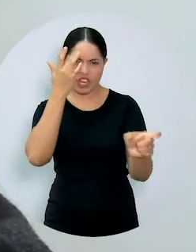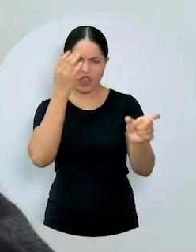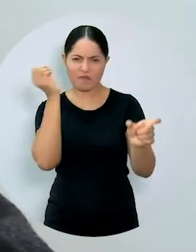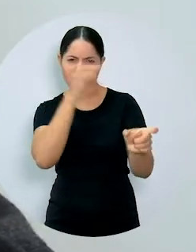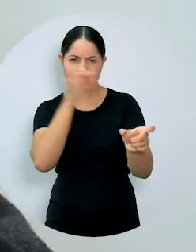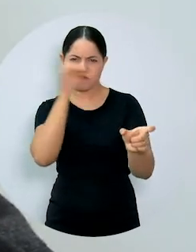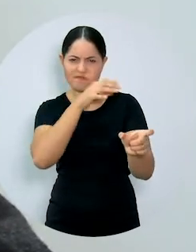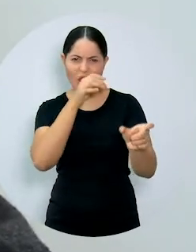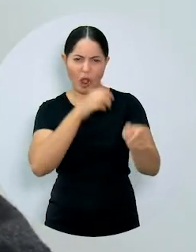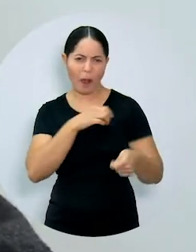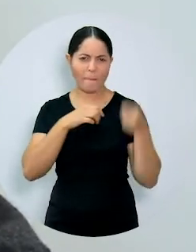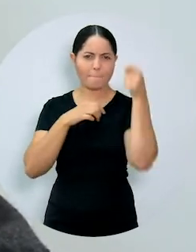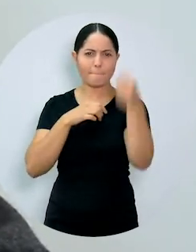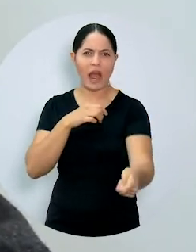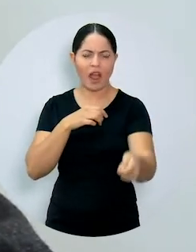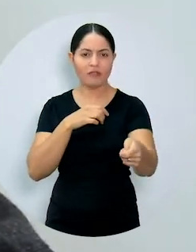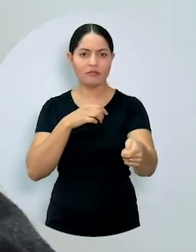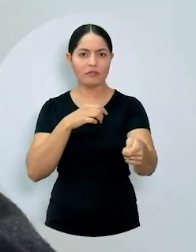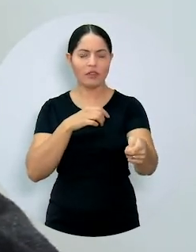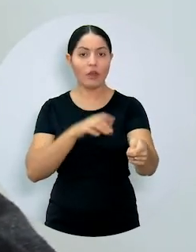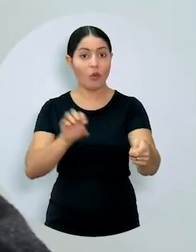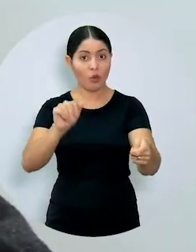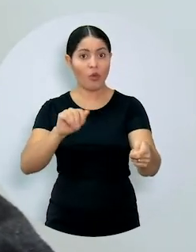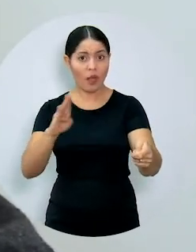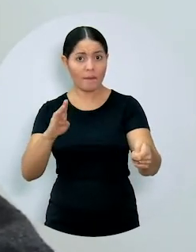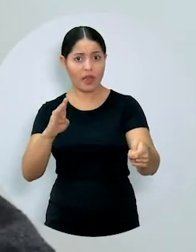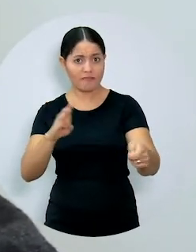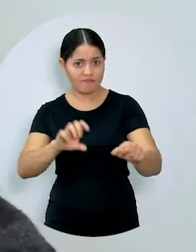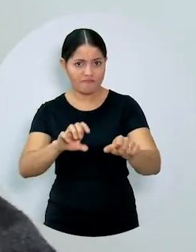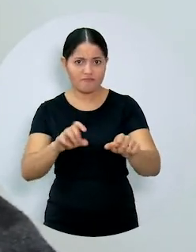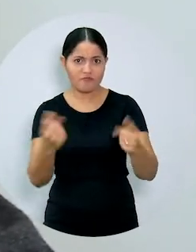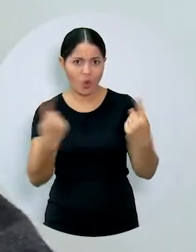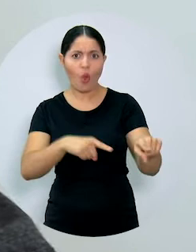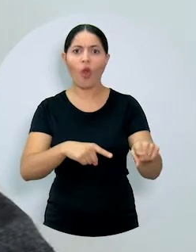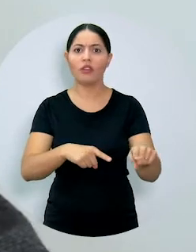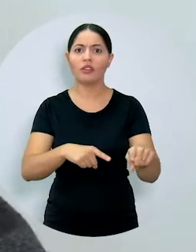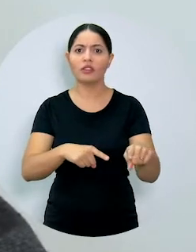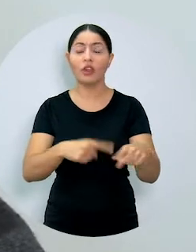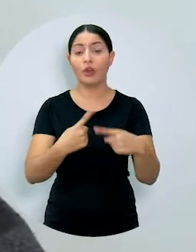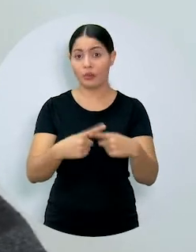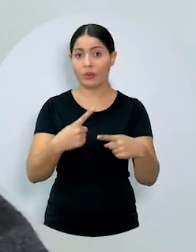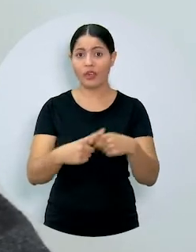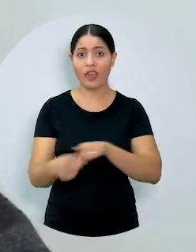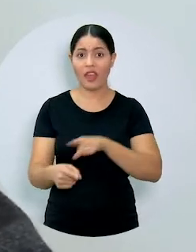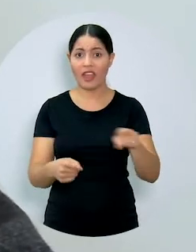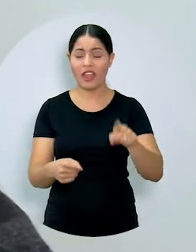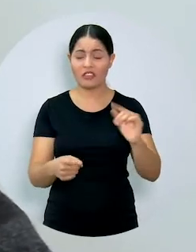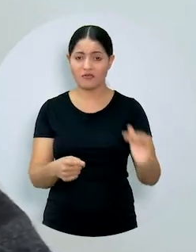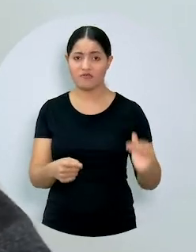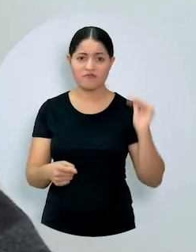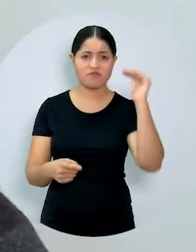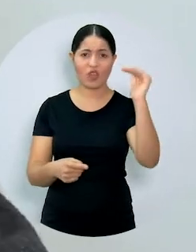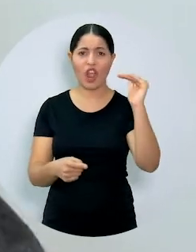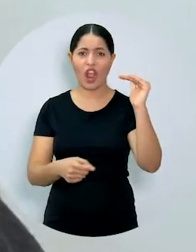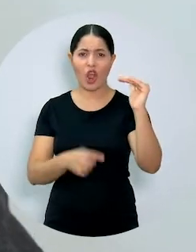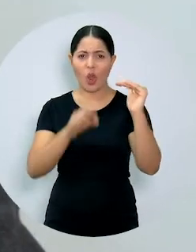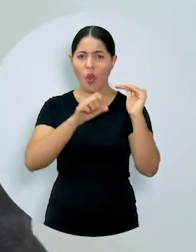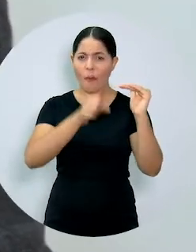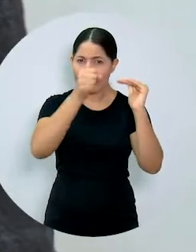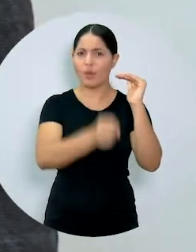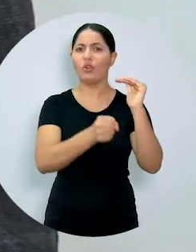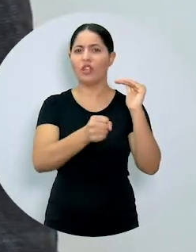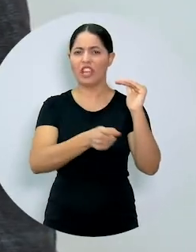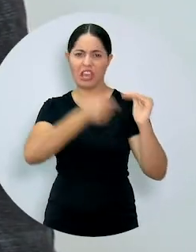abusam efetivamente do poder, que não sabem usar o poder que lhes foi outorgado pela